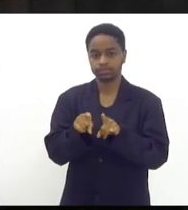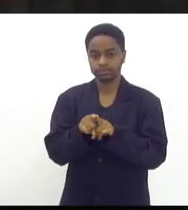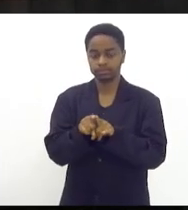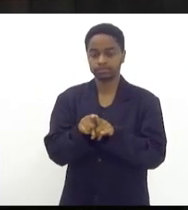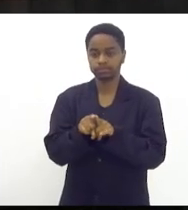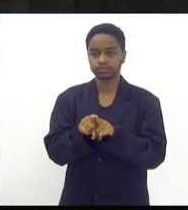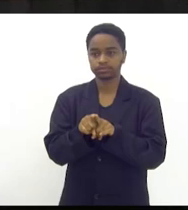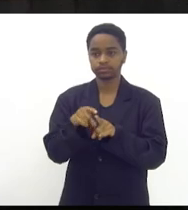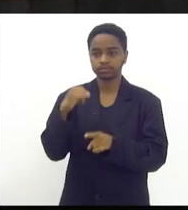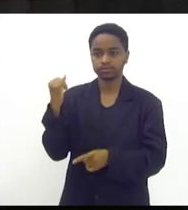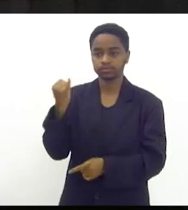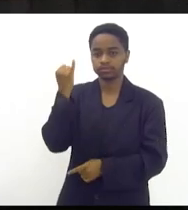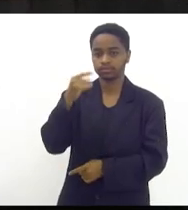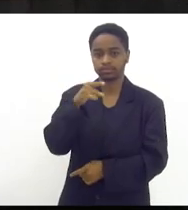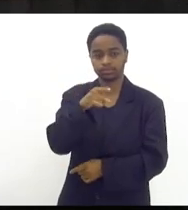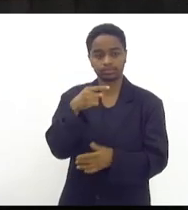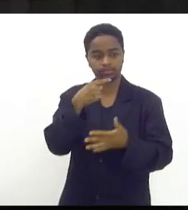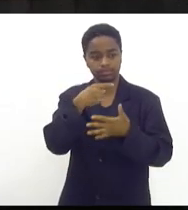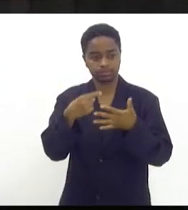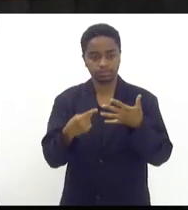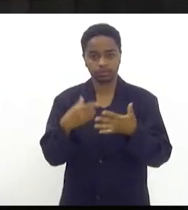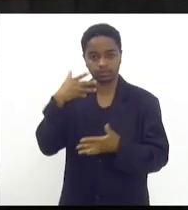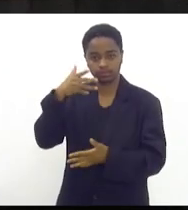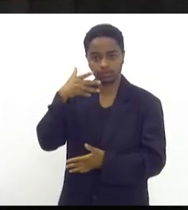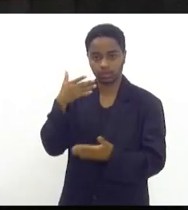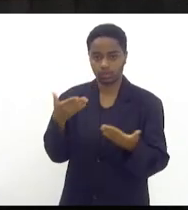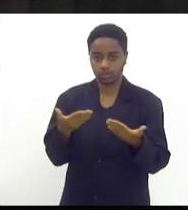pertinente as suas pontuações feitas aqui hoje.